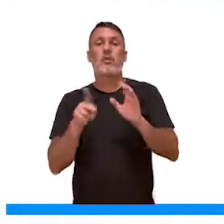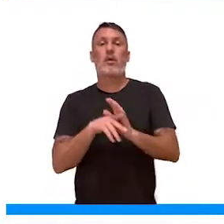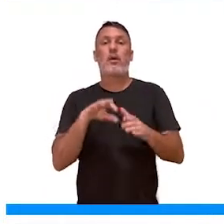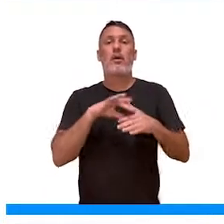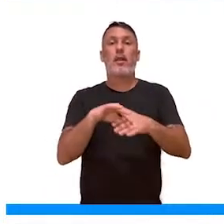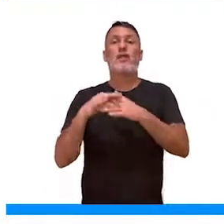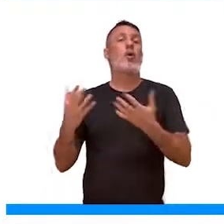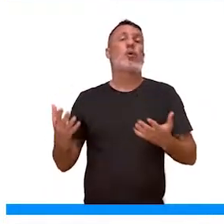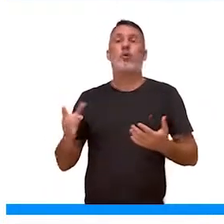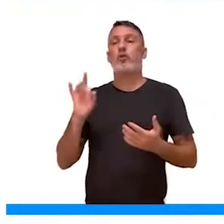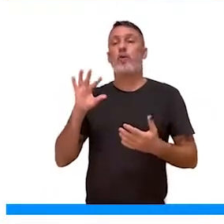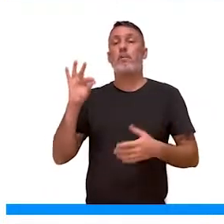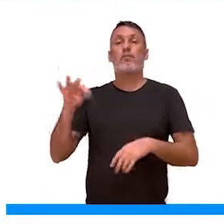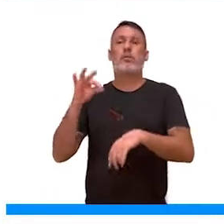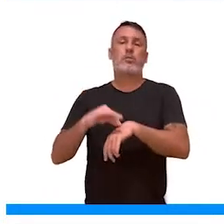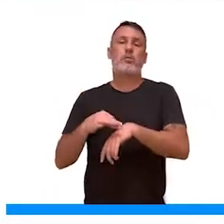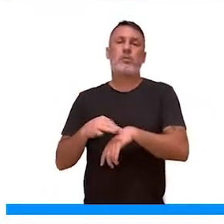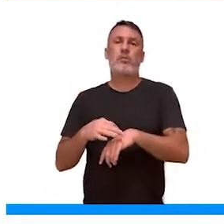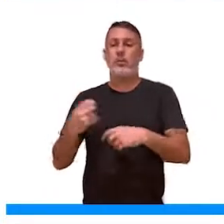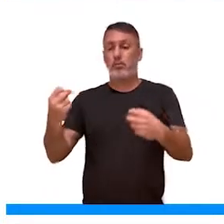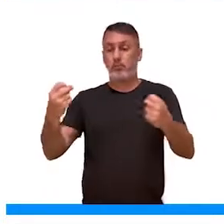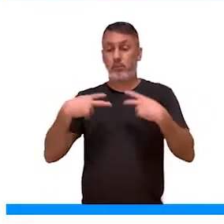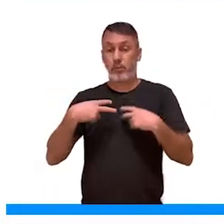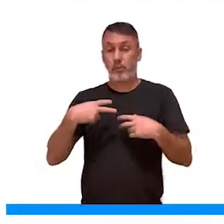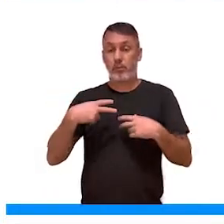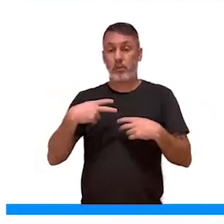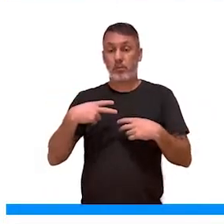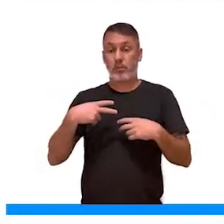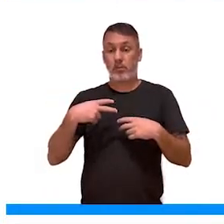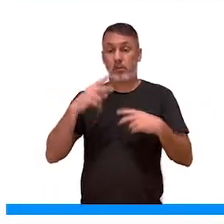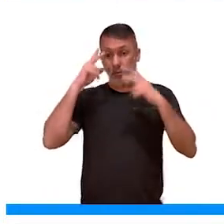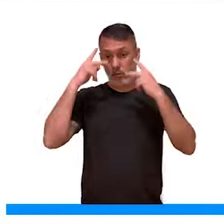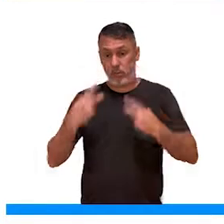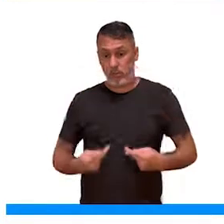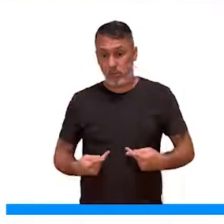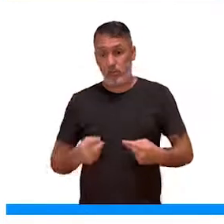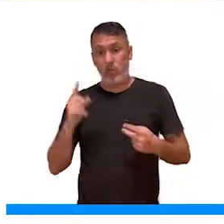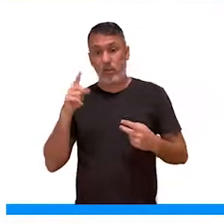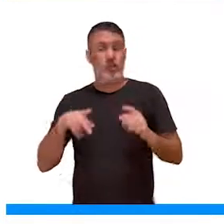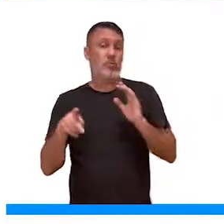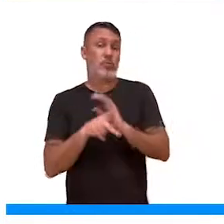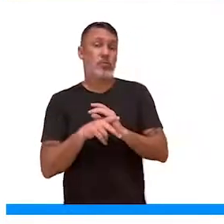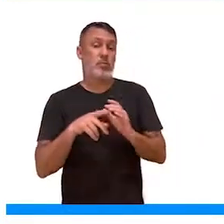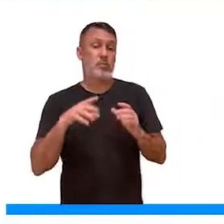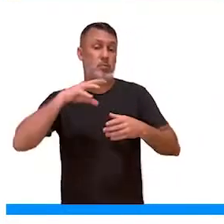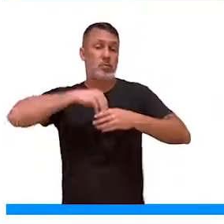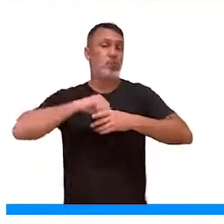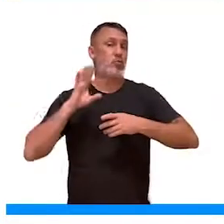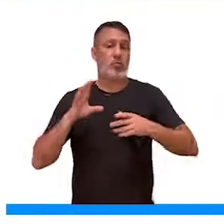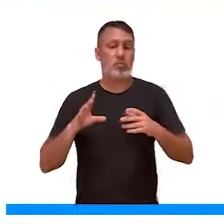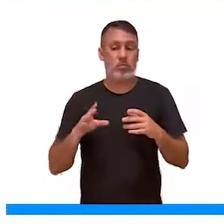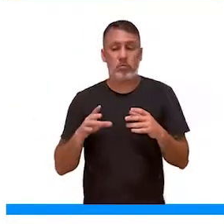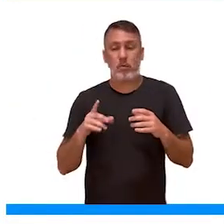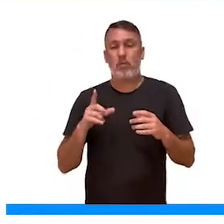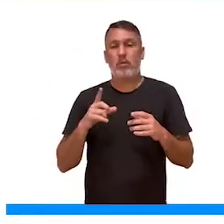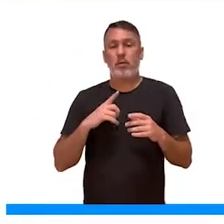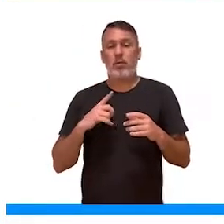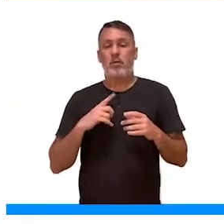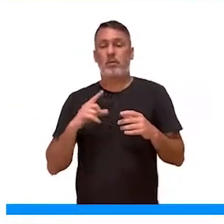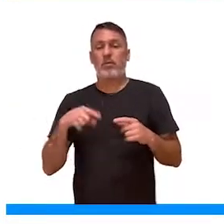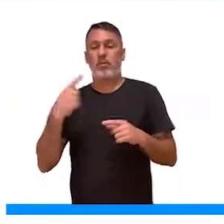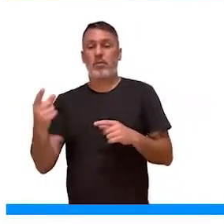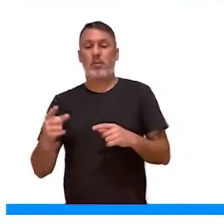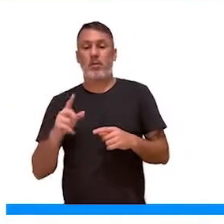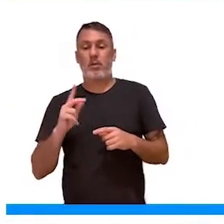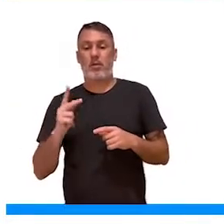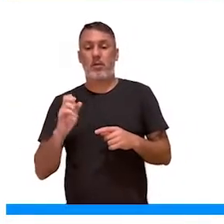estrutura de locomoção. Então, ele só consegue entrar a partir de cistos, né? Ele é exclusivamente parasita, até atingir